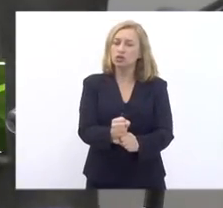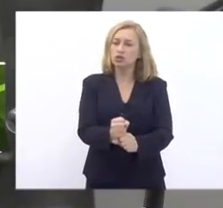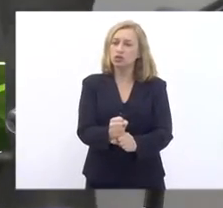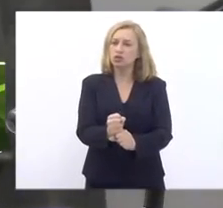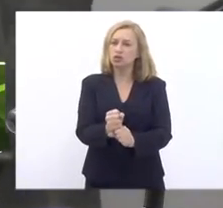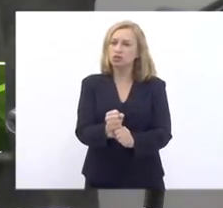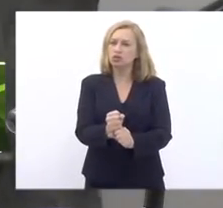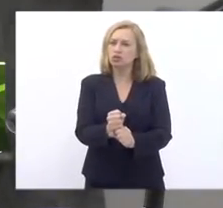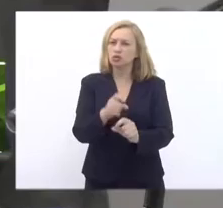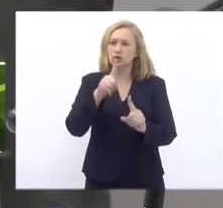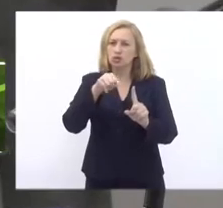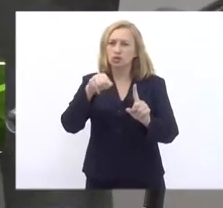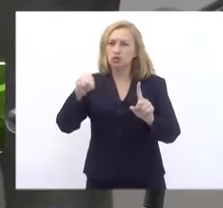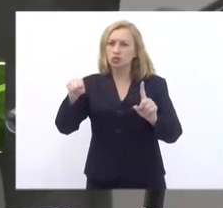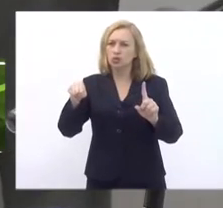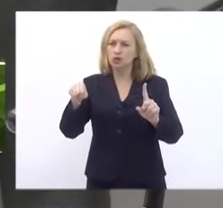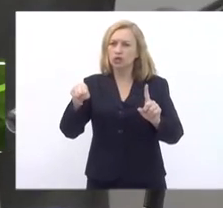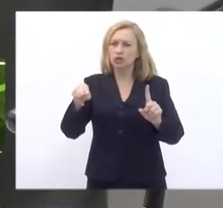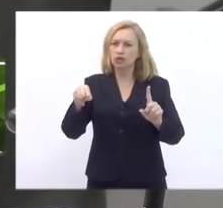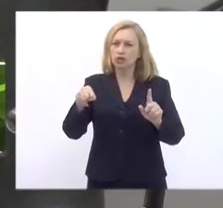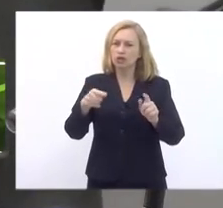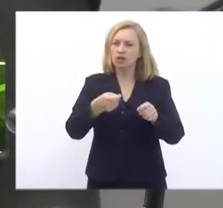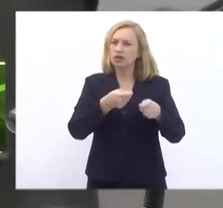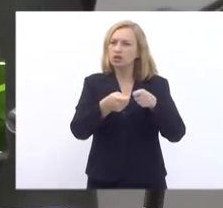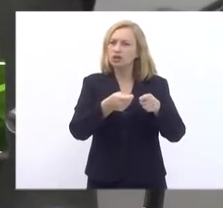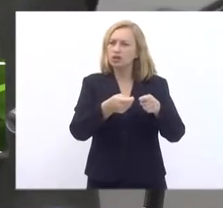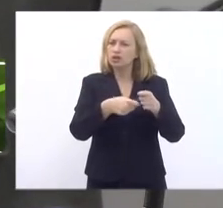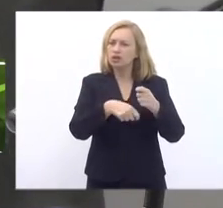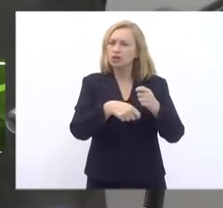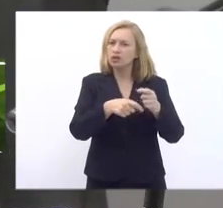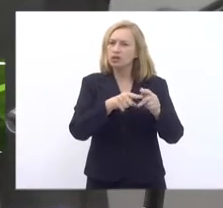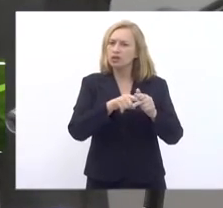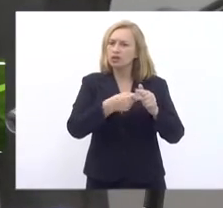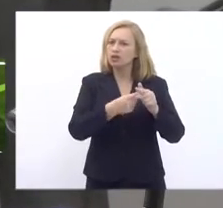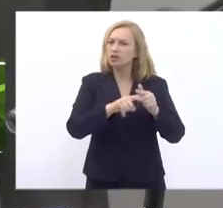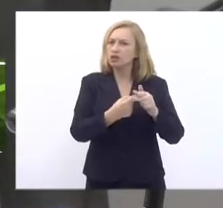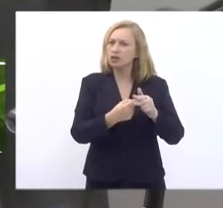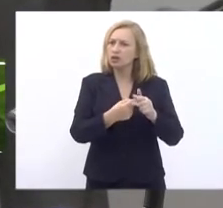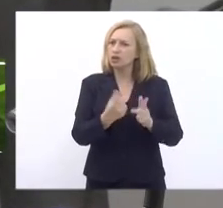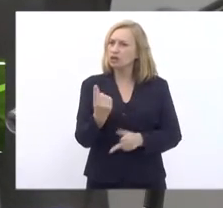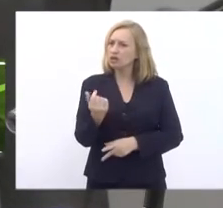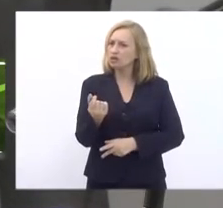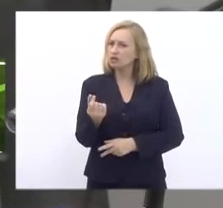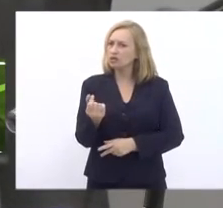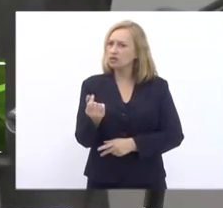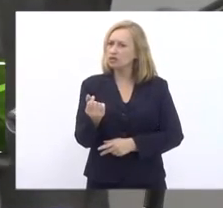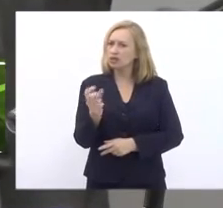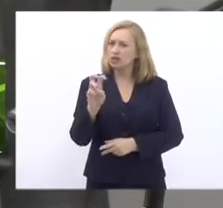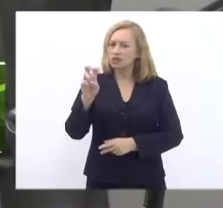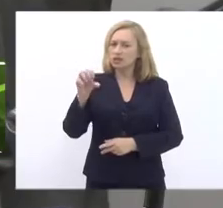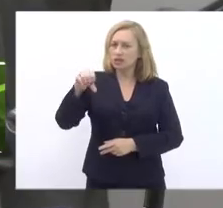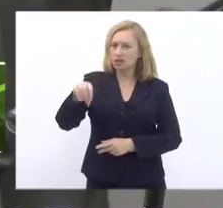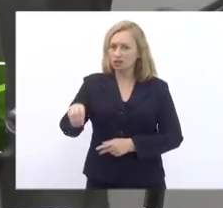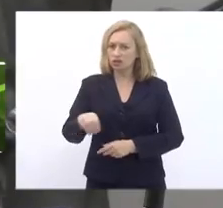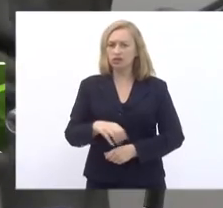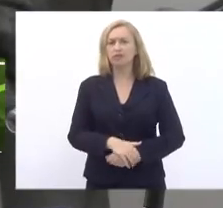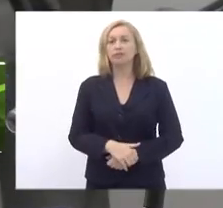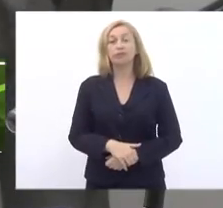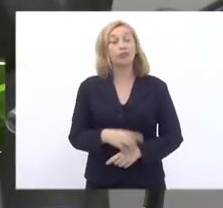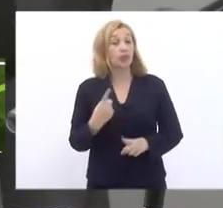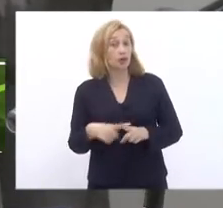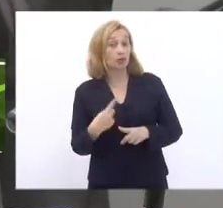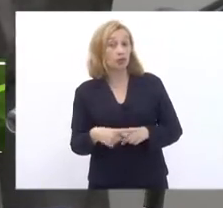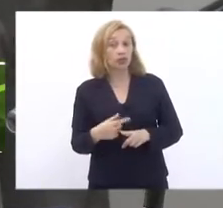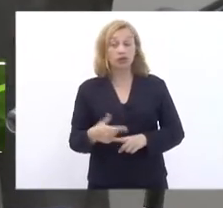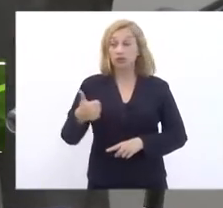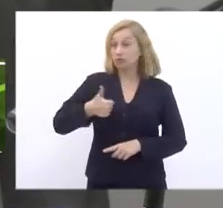índice de reajuste que levou essa tarifa a 5,90. Né? Porque no